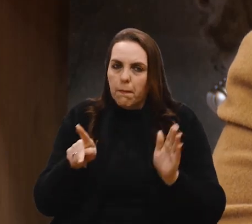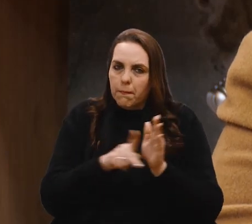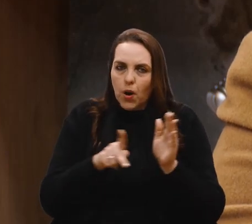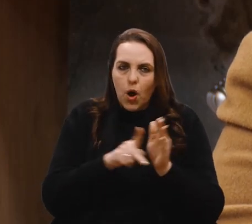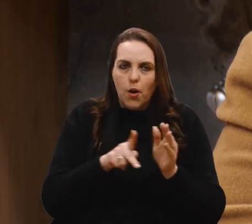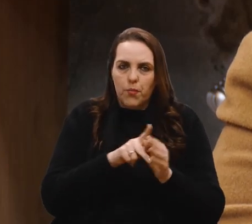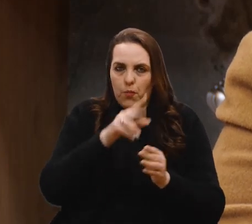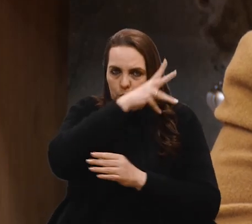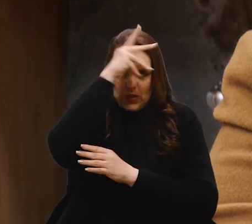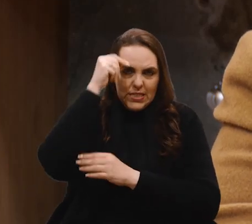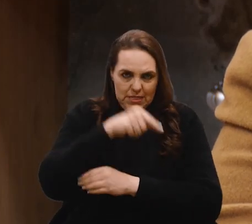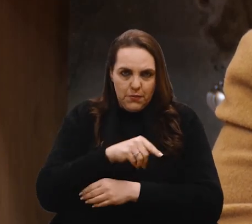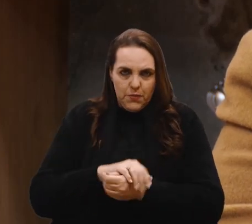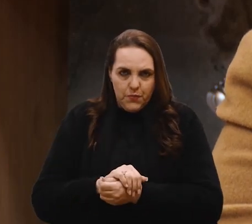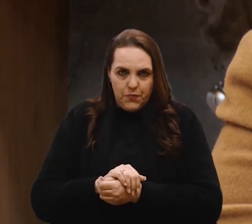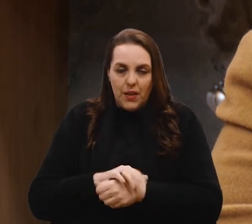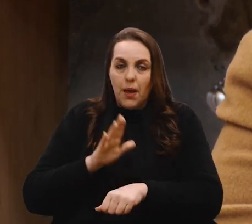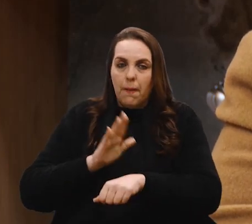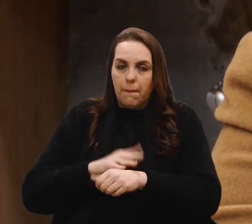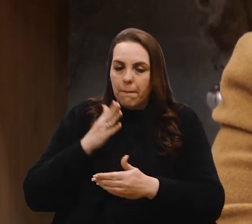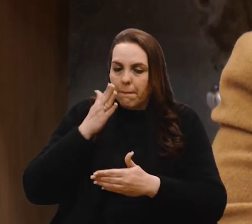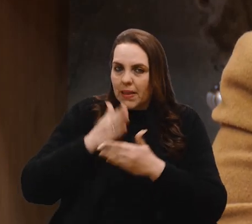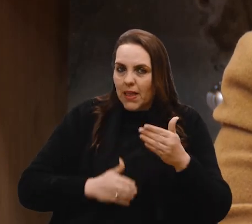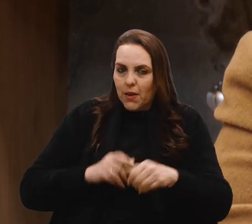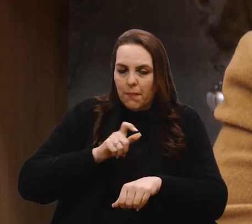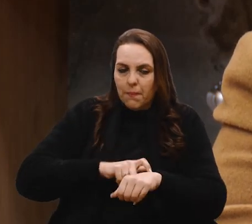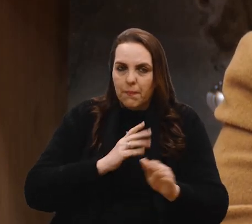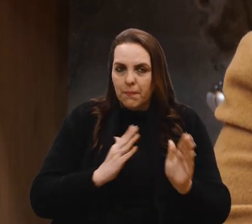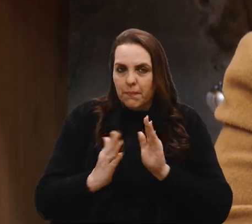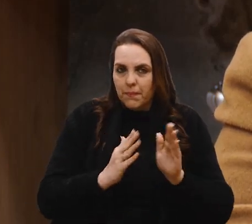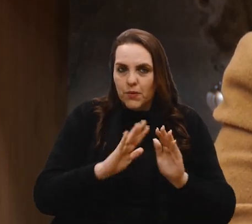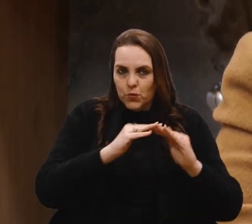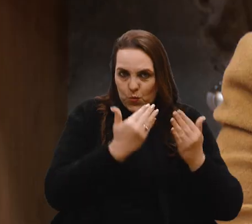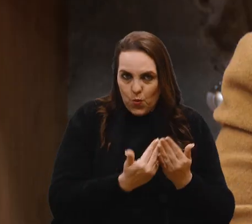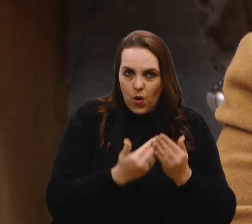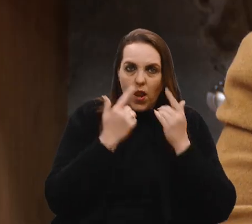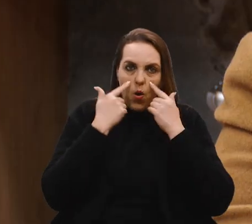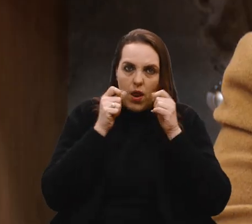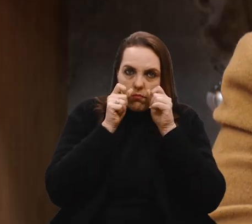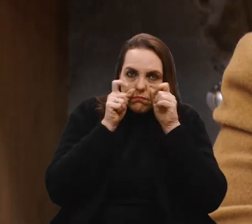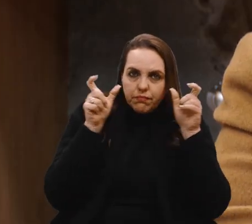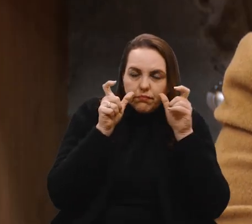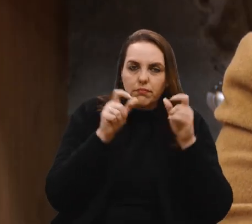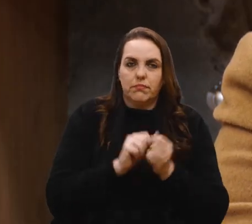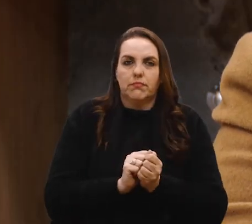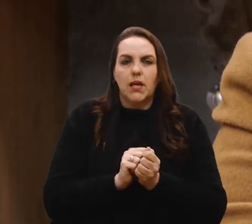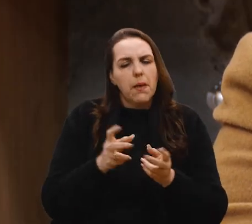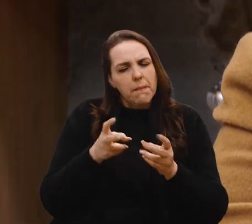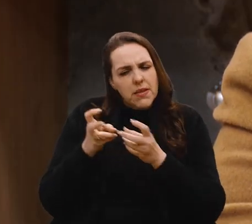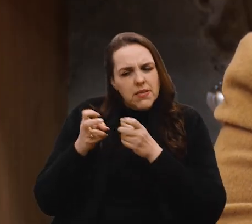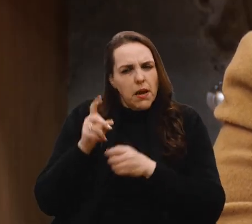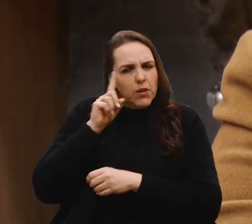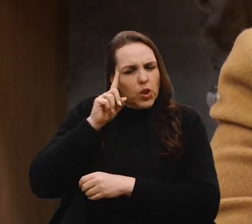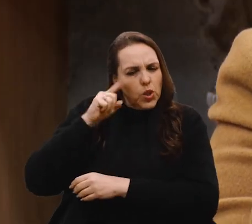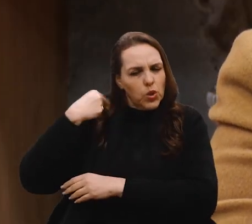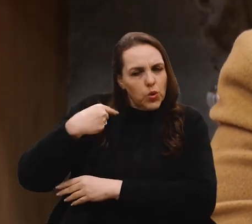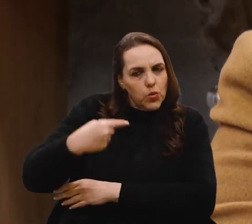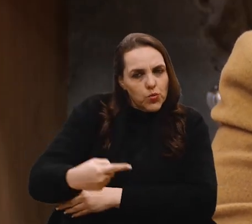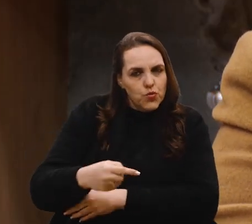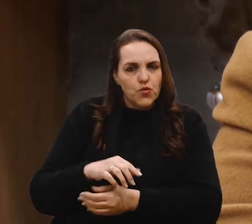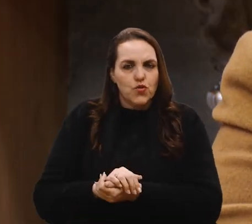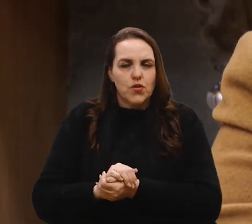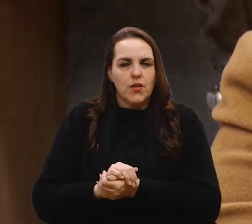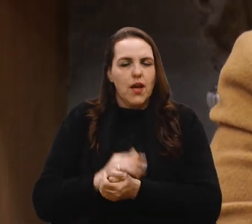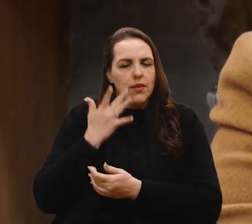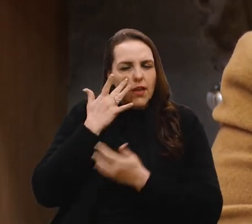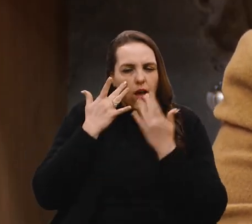meio turno lá na escola, com esse olhar mais amplo, né? São professores de turma, então eles enxergam esse dia a dia, né? Como a Fábio comentou, esse